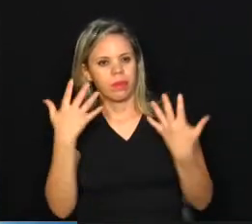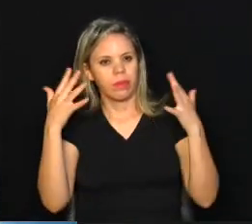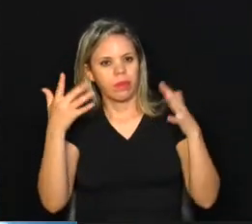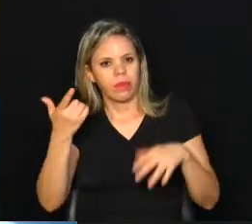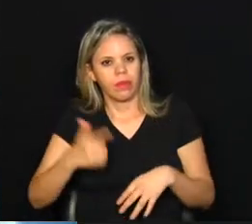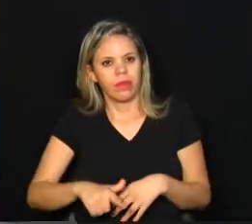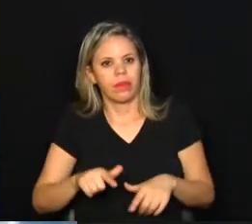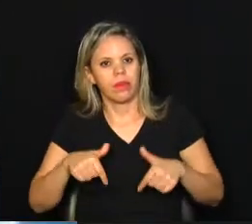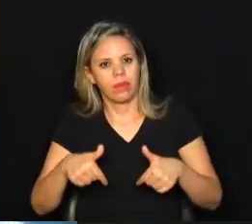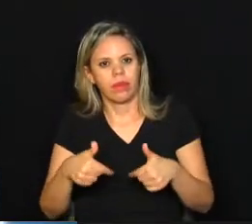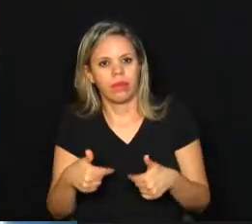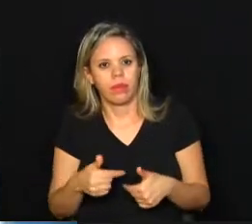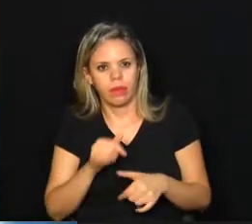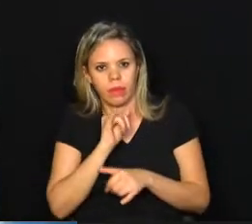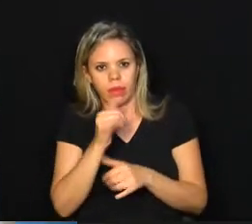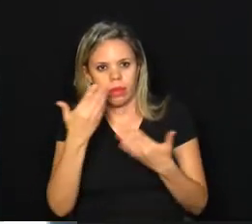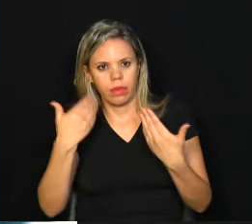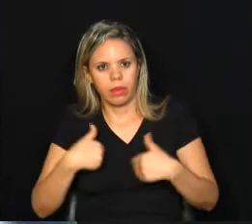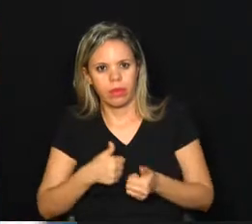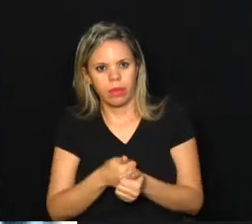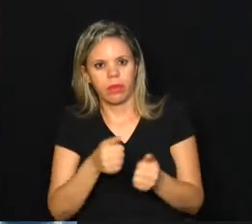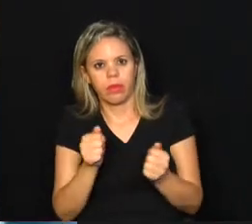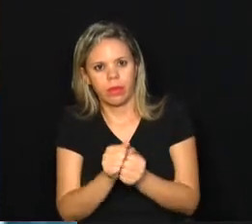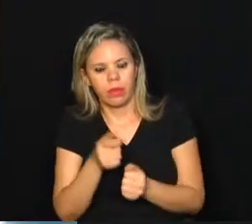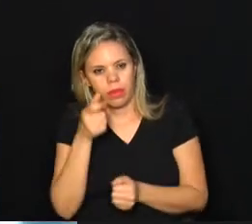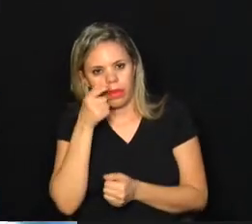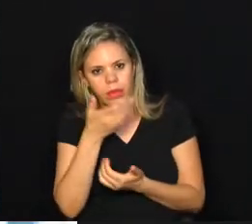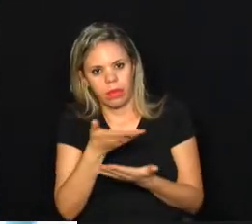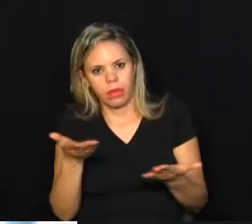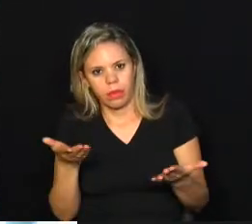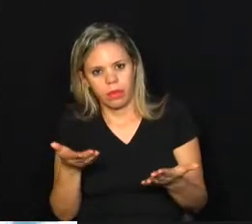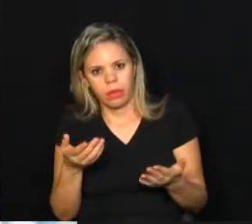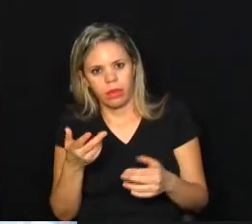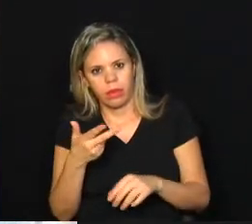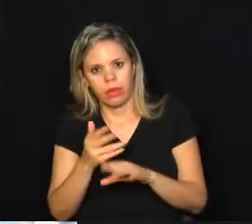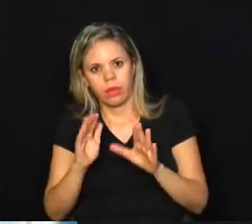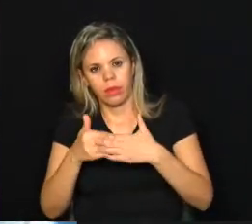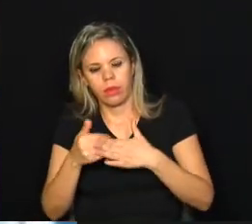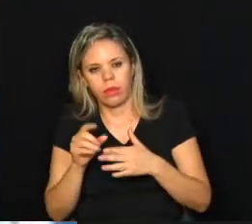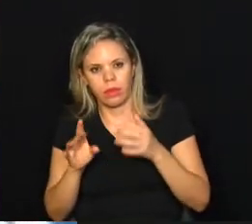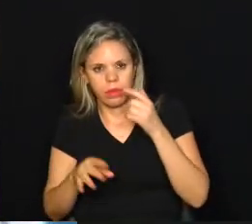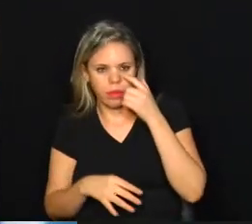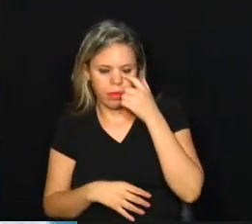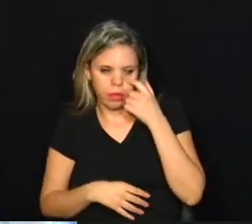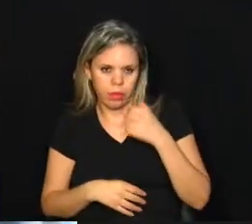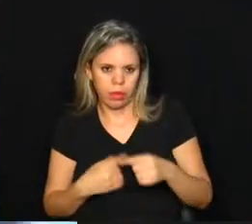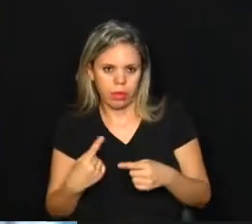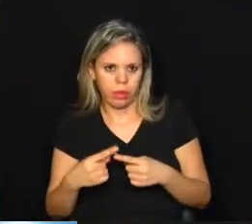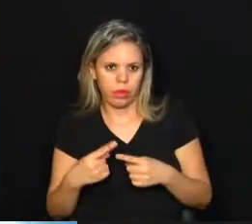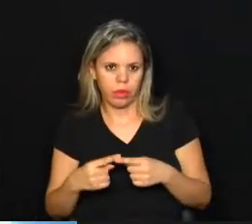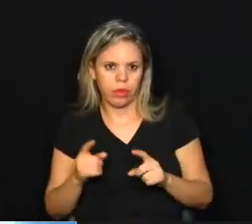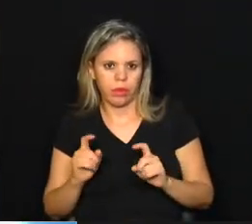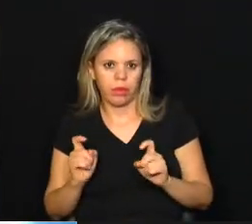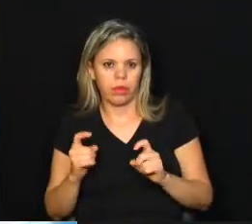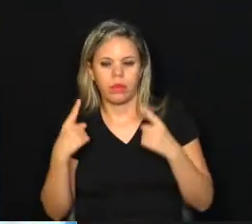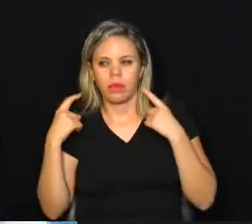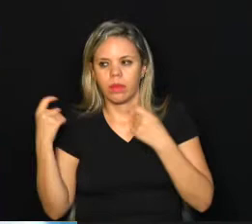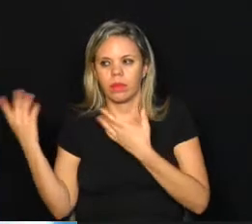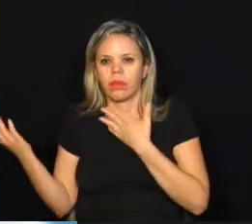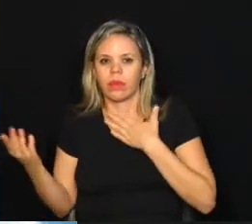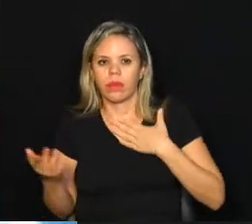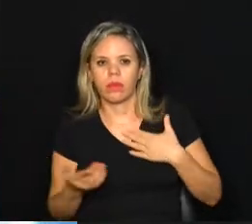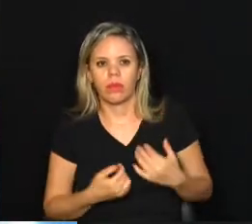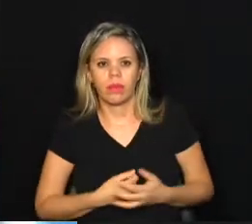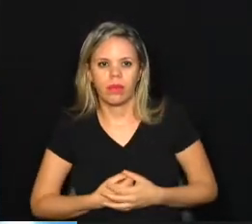pela iniciativa, dizer que eu estou aqui acompanhando, ouvindo vocês. Eu vou fechar a câmera, porque eu estou num barulho aqui, né,